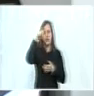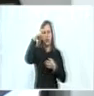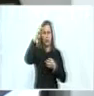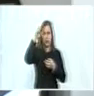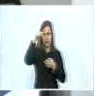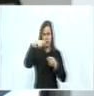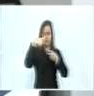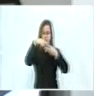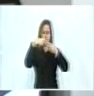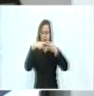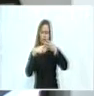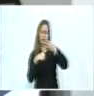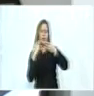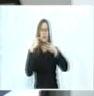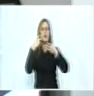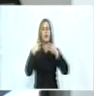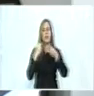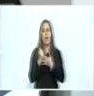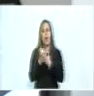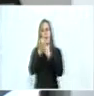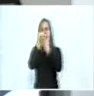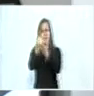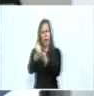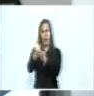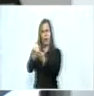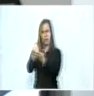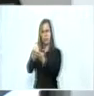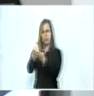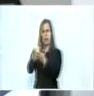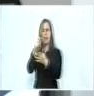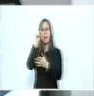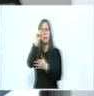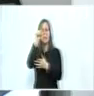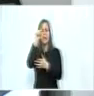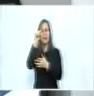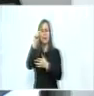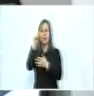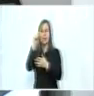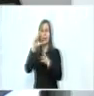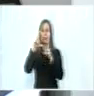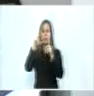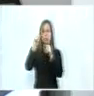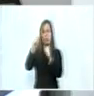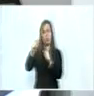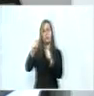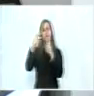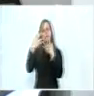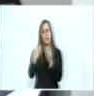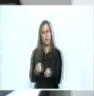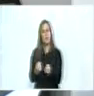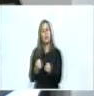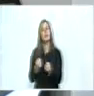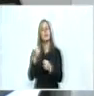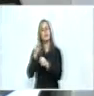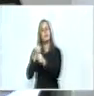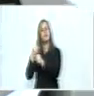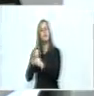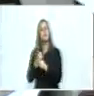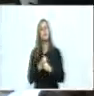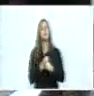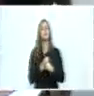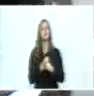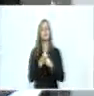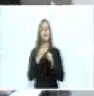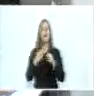buscaram permanente apoio do Poder Executivo para que esses atendimentos ocorressem. Sendo que se apresenta para